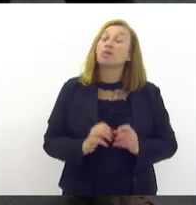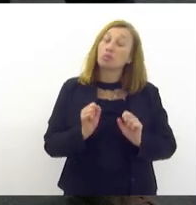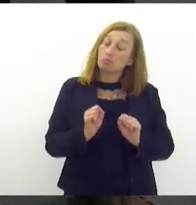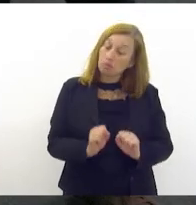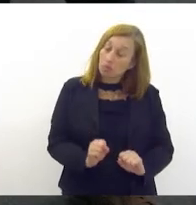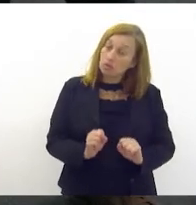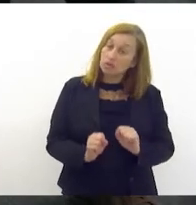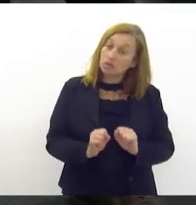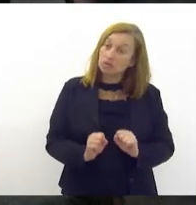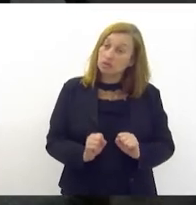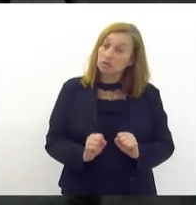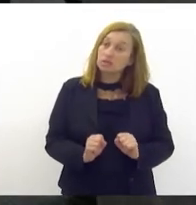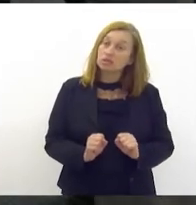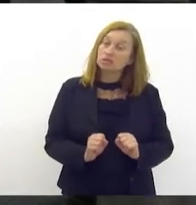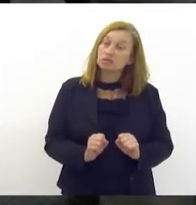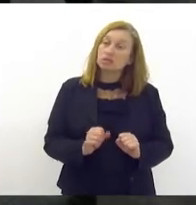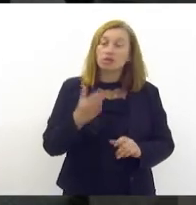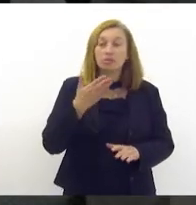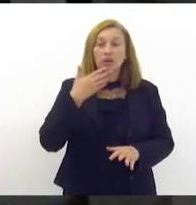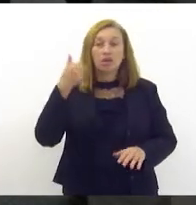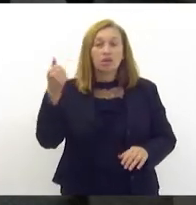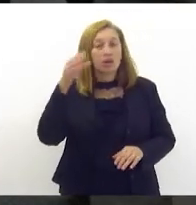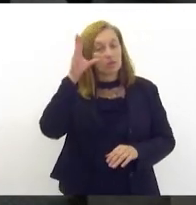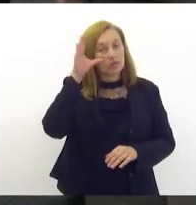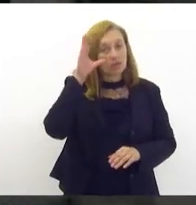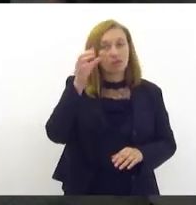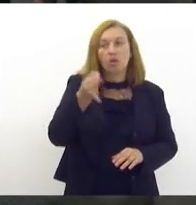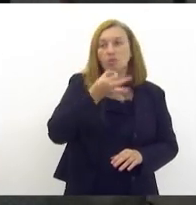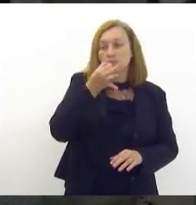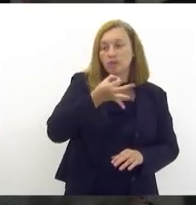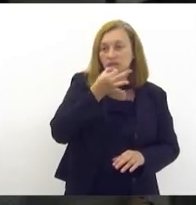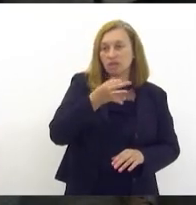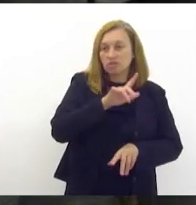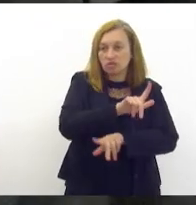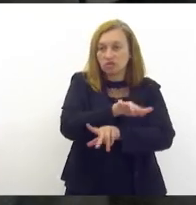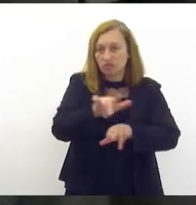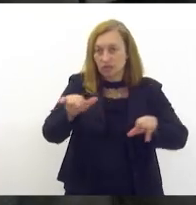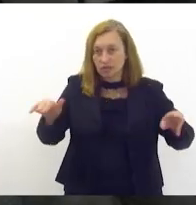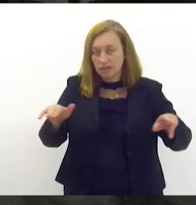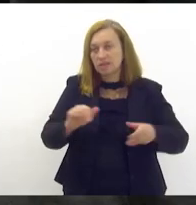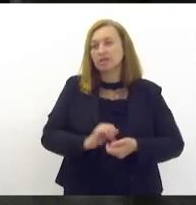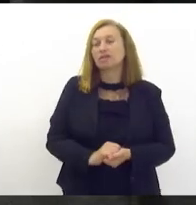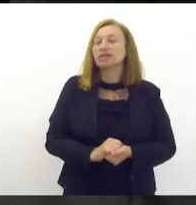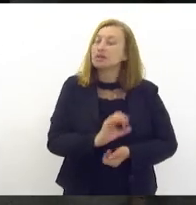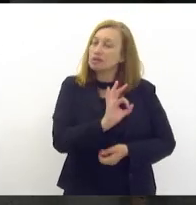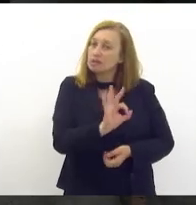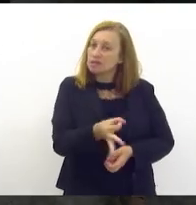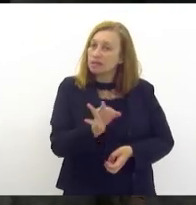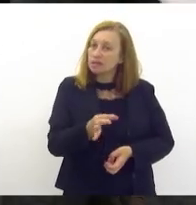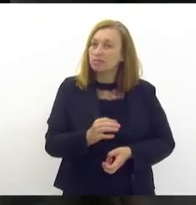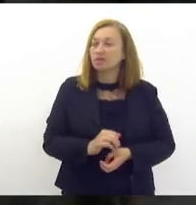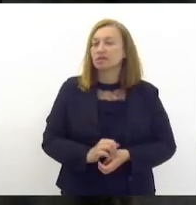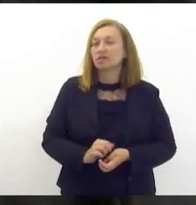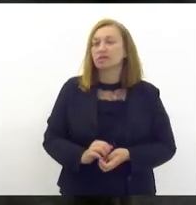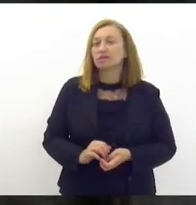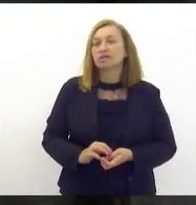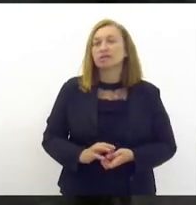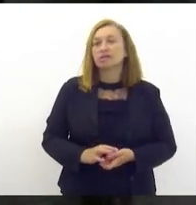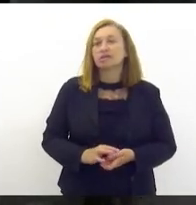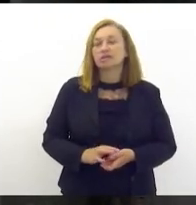possamos acomodar aqui os interesses e as opiniões diversas. Obviamente que,